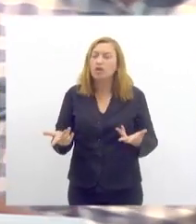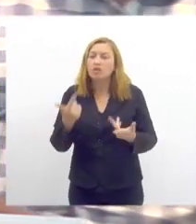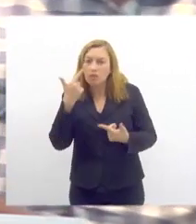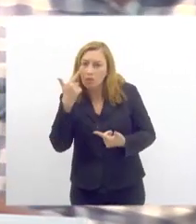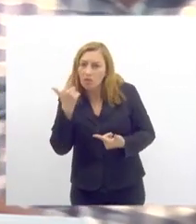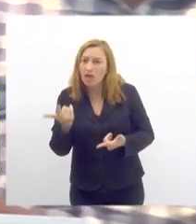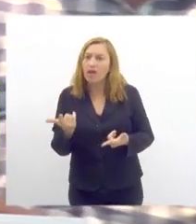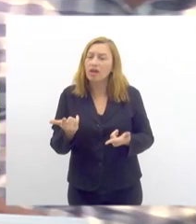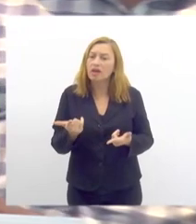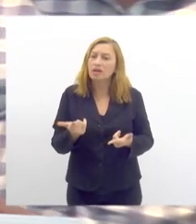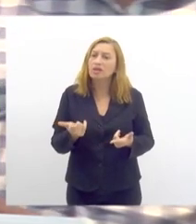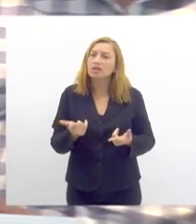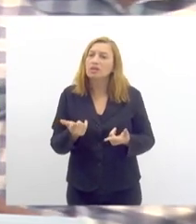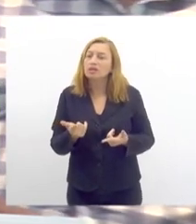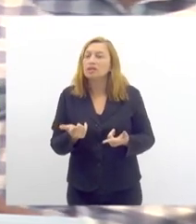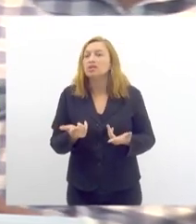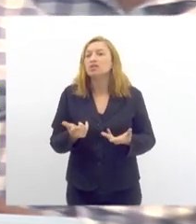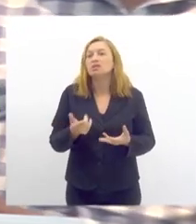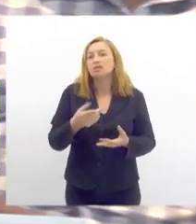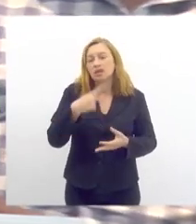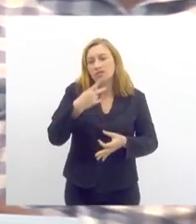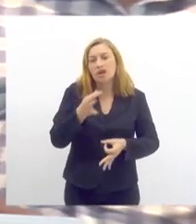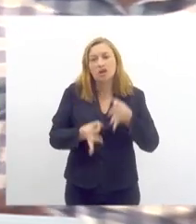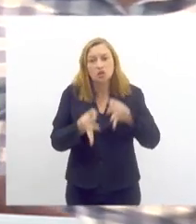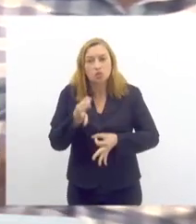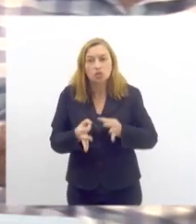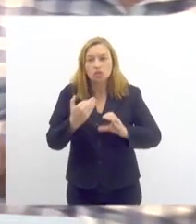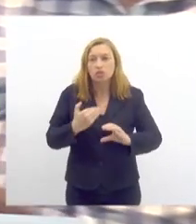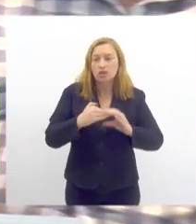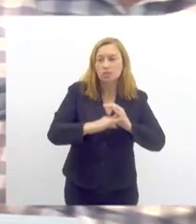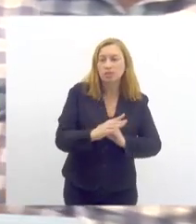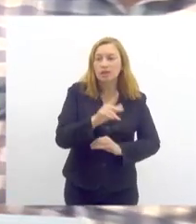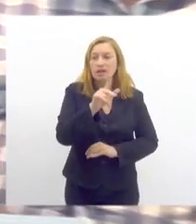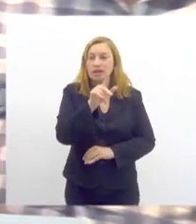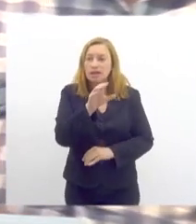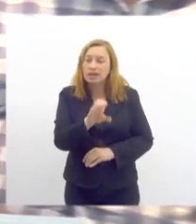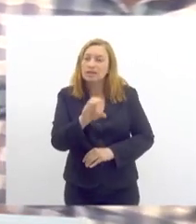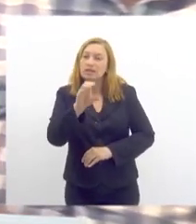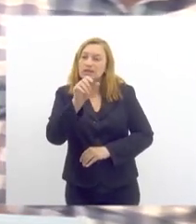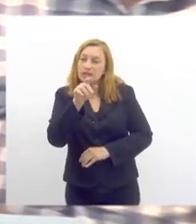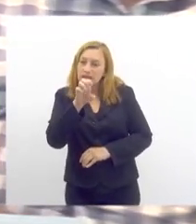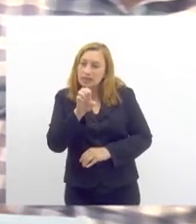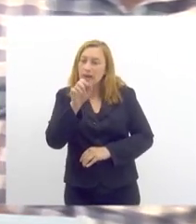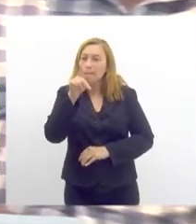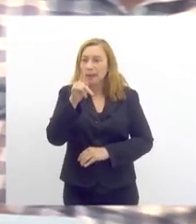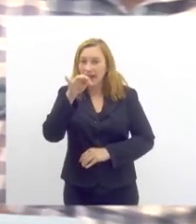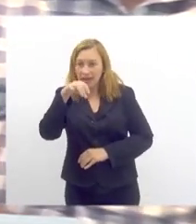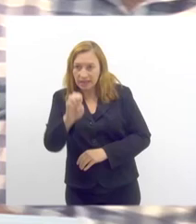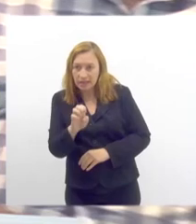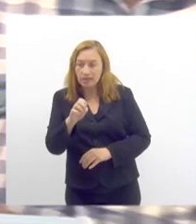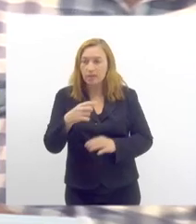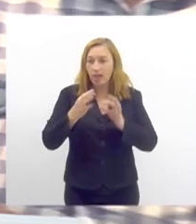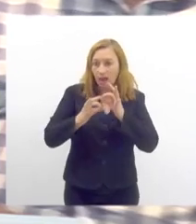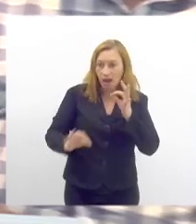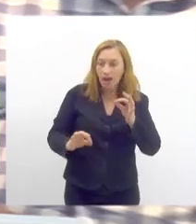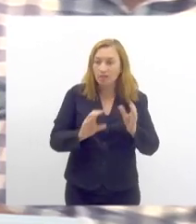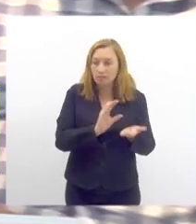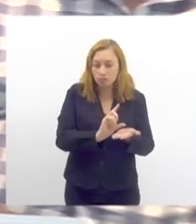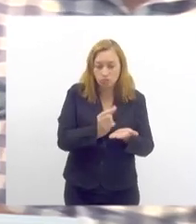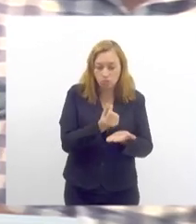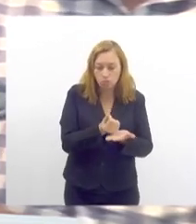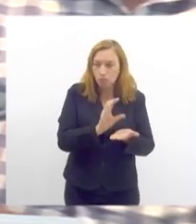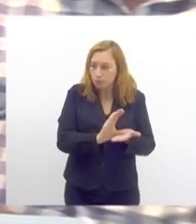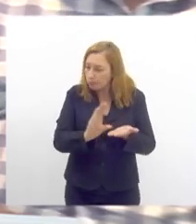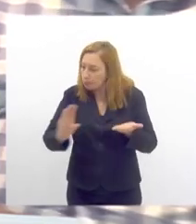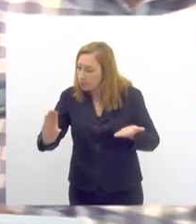apreciar. Inclusive, no parecer jurídico, a gente fala para o encaminhamento para a CEPLAG. Para não me alongar muito, com relação aos repasses, a gente